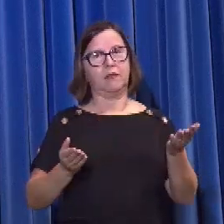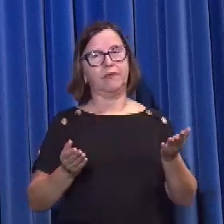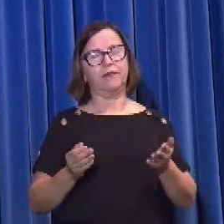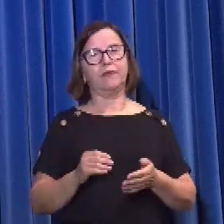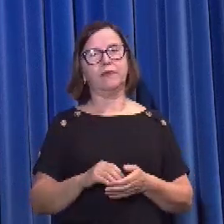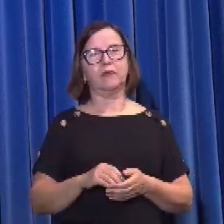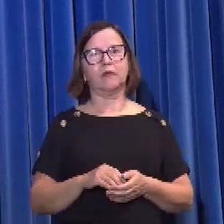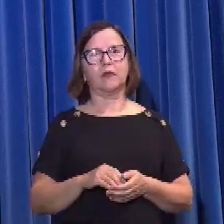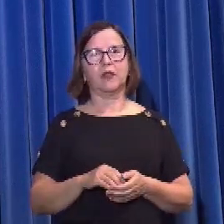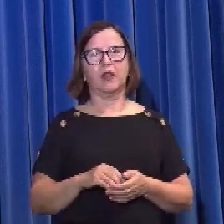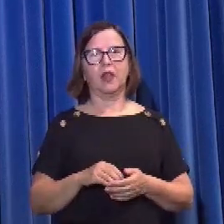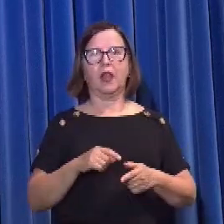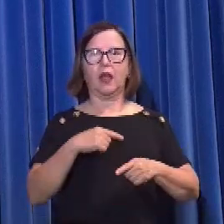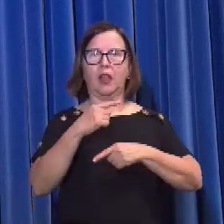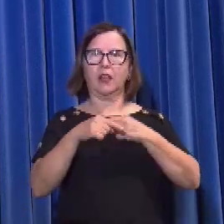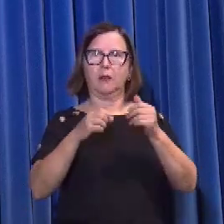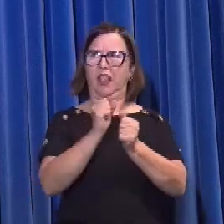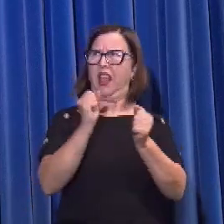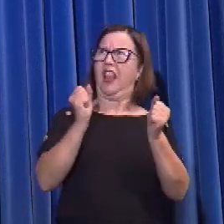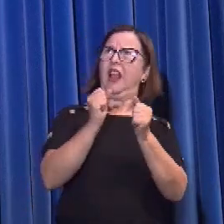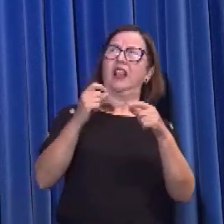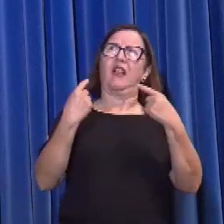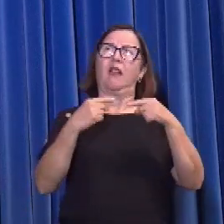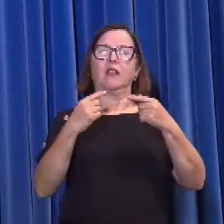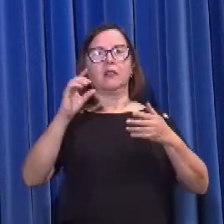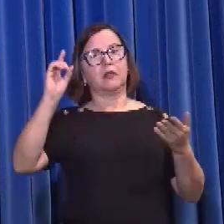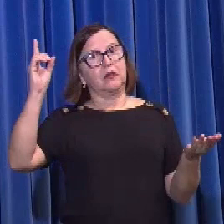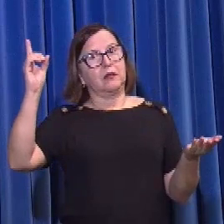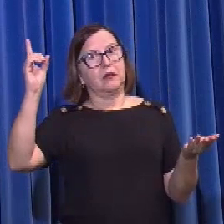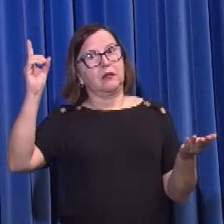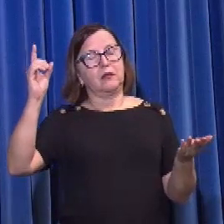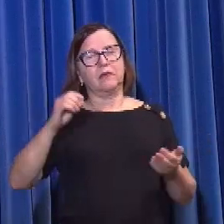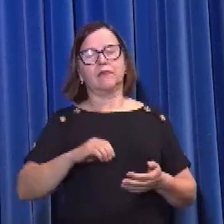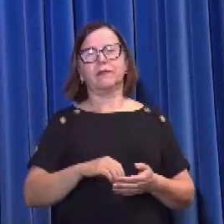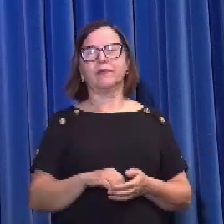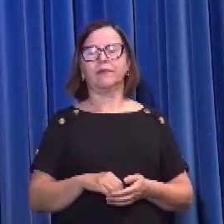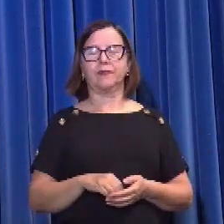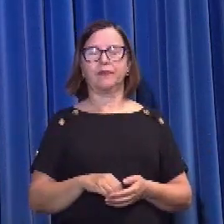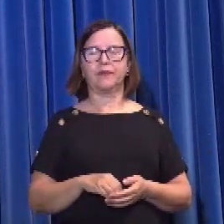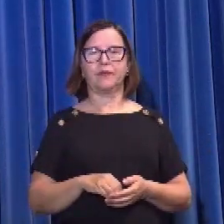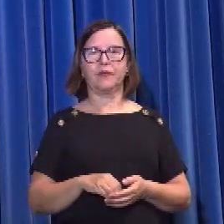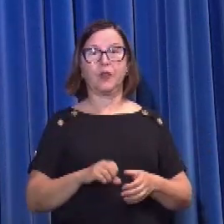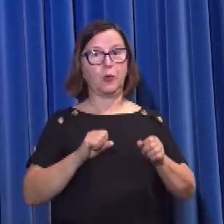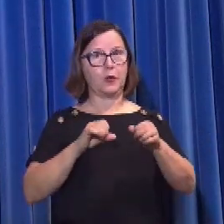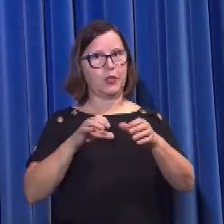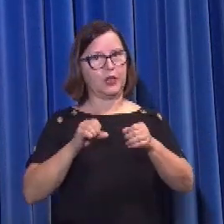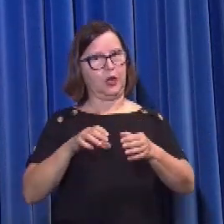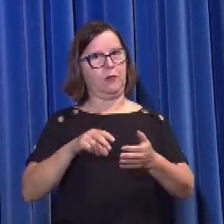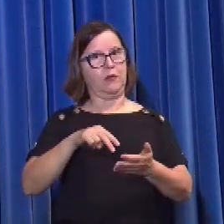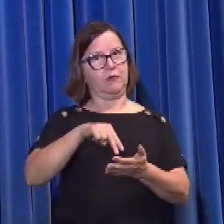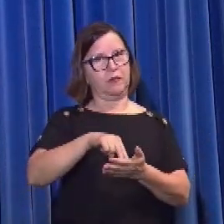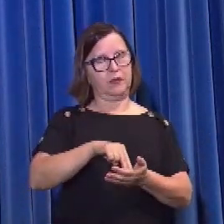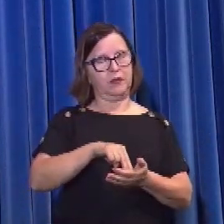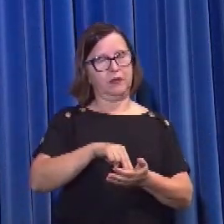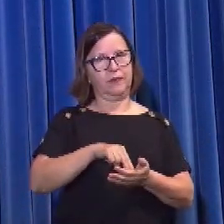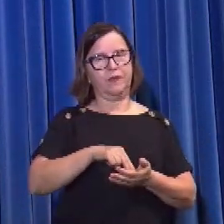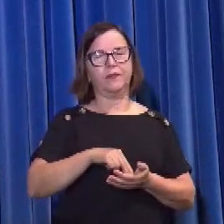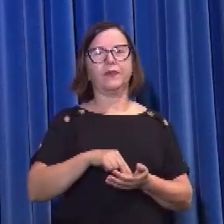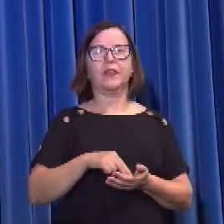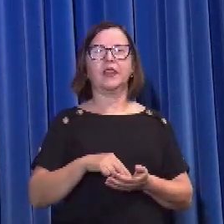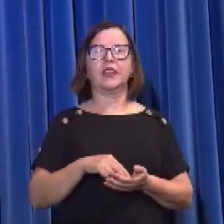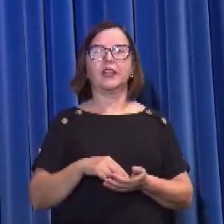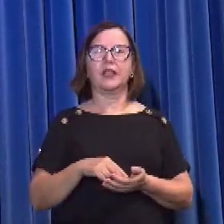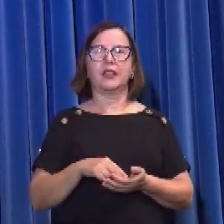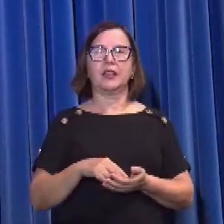se rebelar contra Deus. Então a doutrina da perseverança é também denominada do quê? De